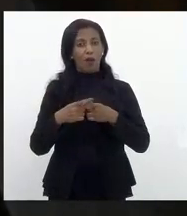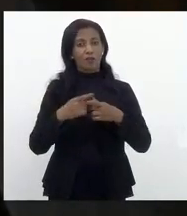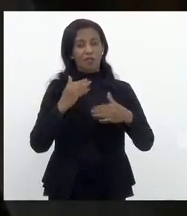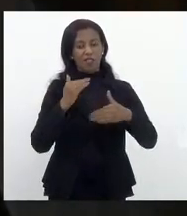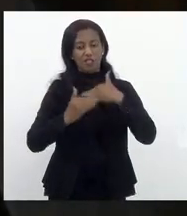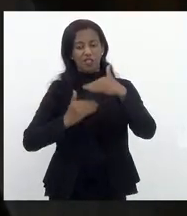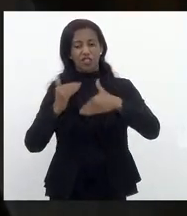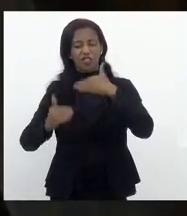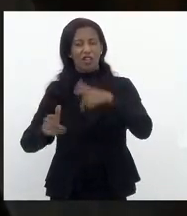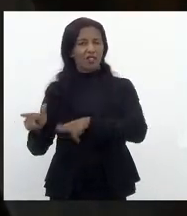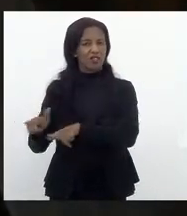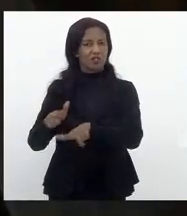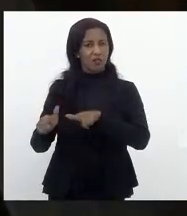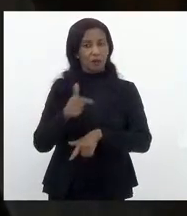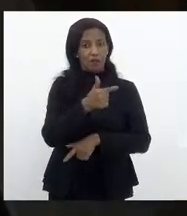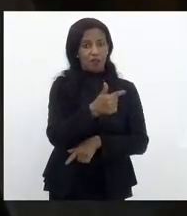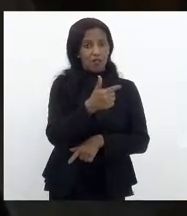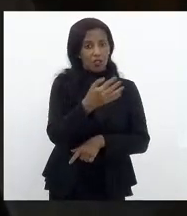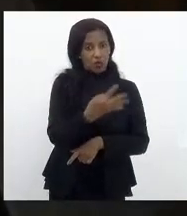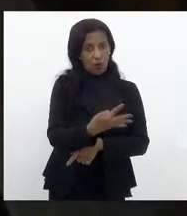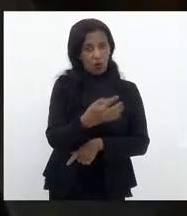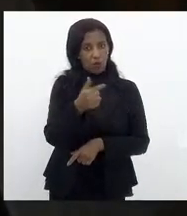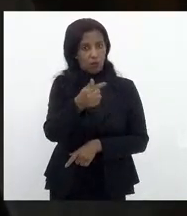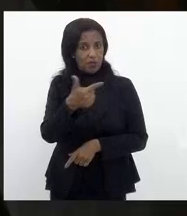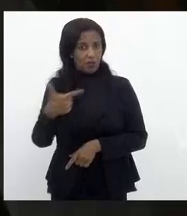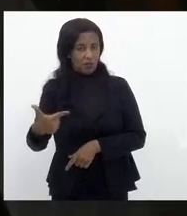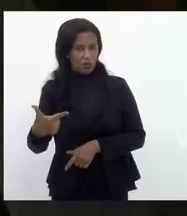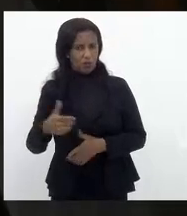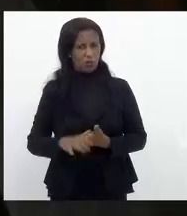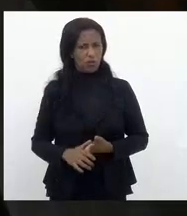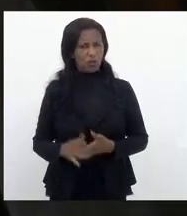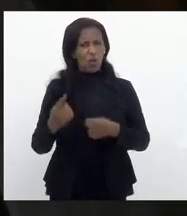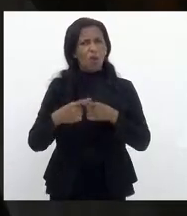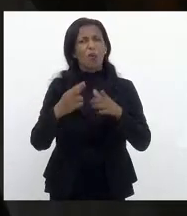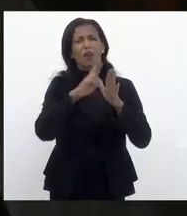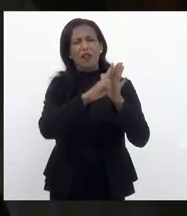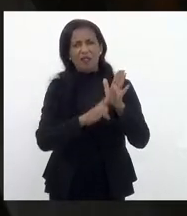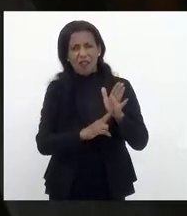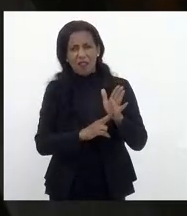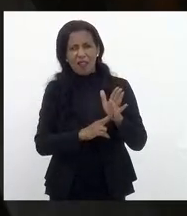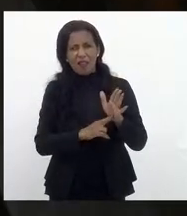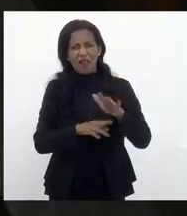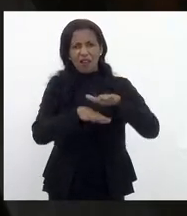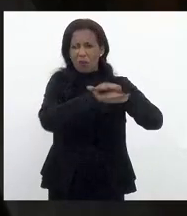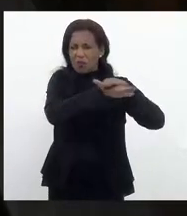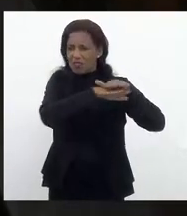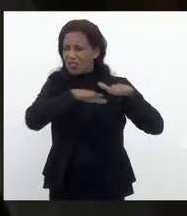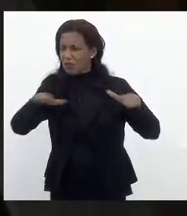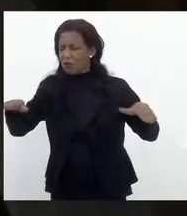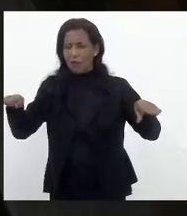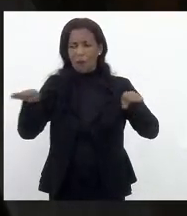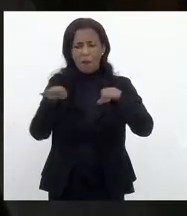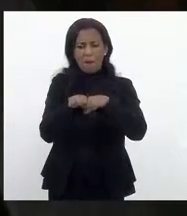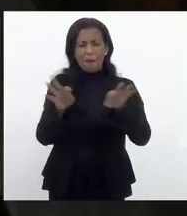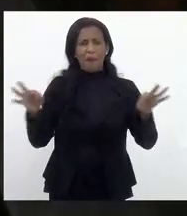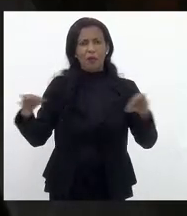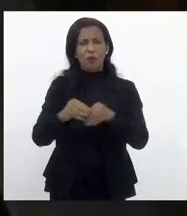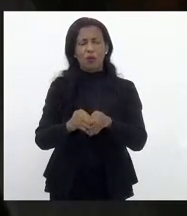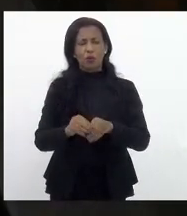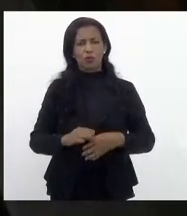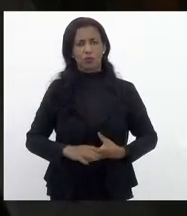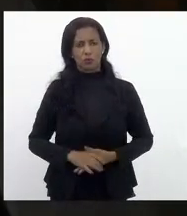trabalho 24 por 72 Por que que essa regra não pode ser Ampla geral e